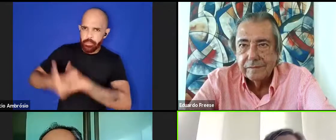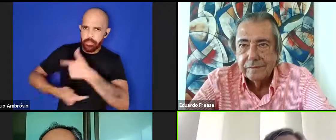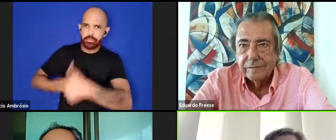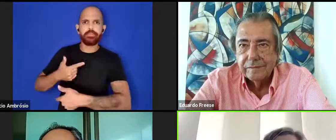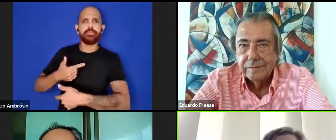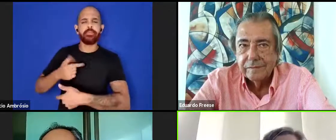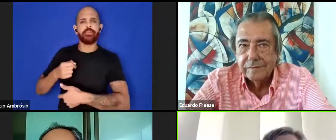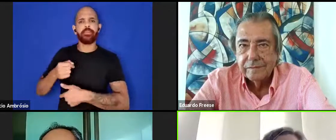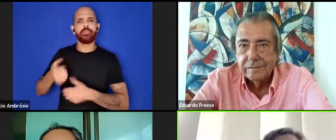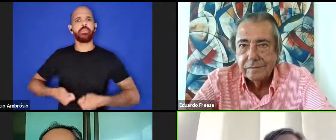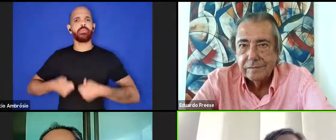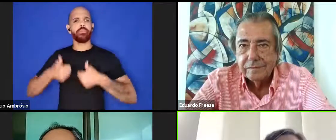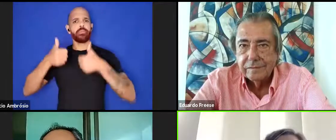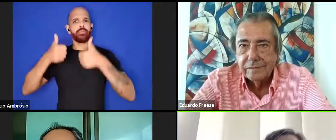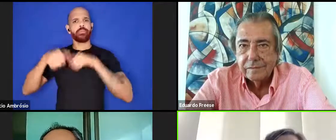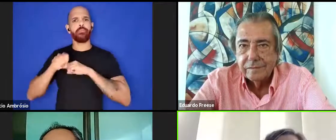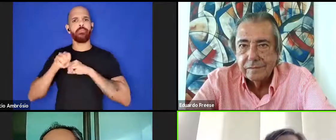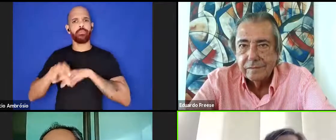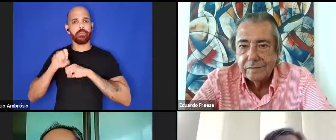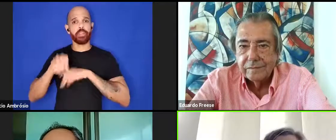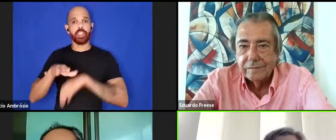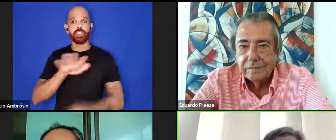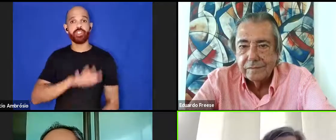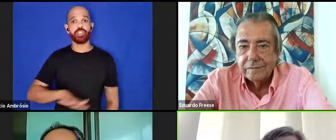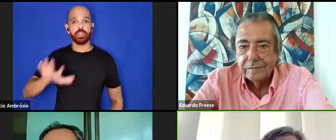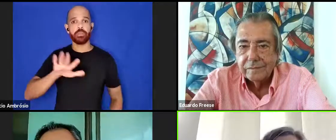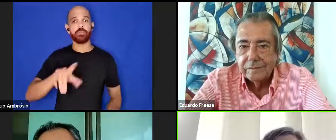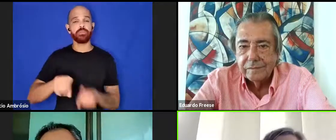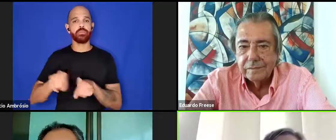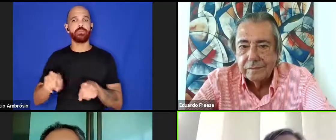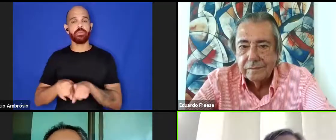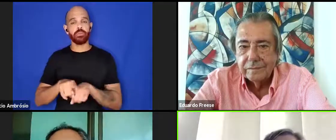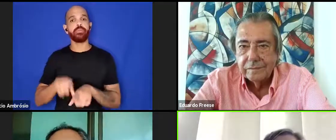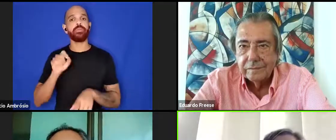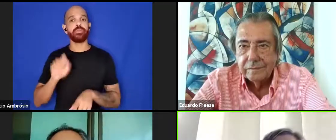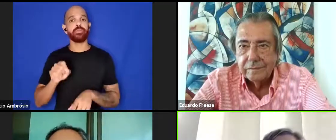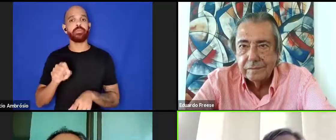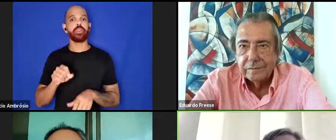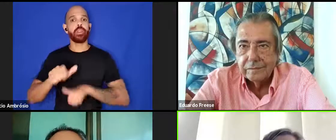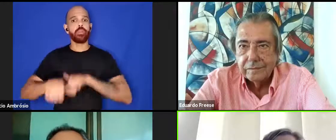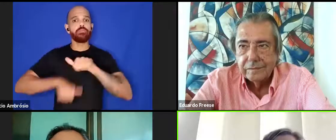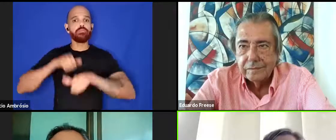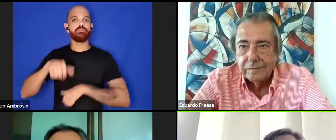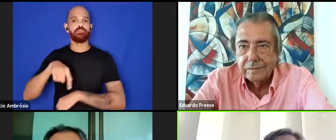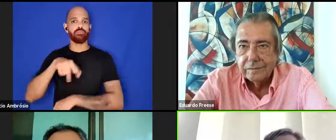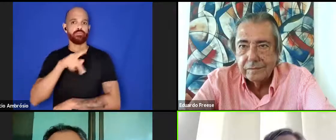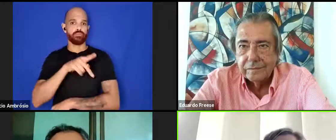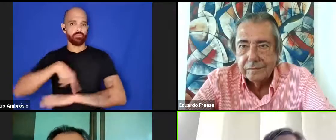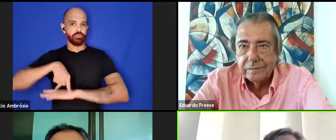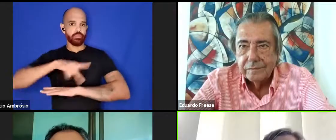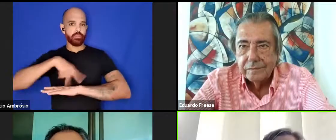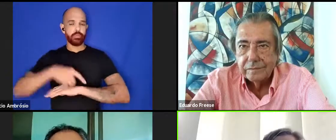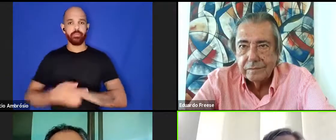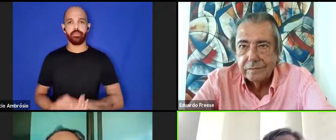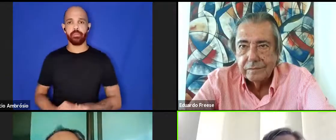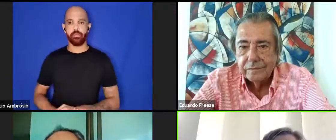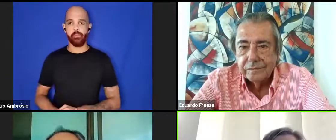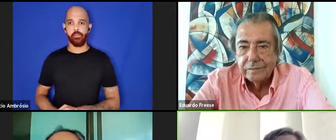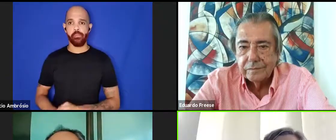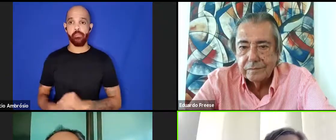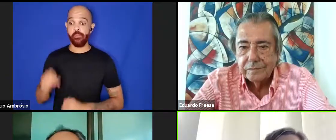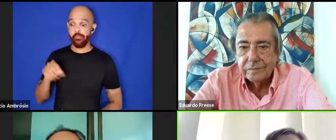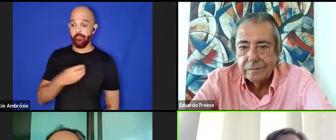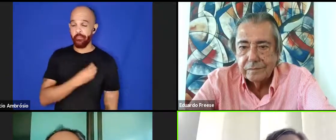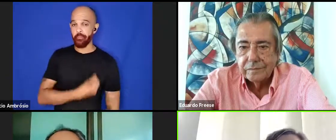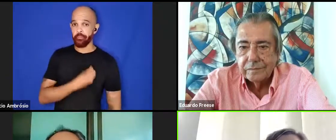melhoria das condições de ensino em geral e pela redemocratização do nosso país. E essa participação na